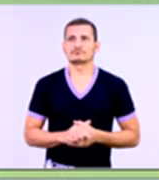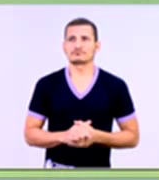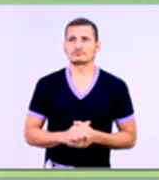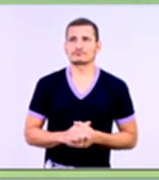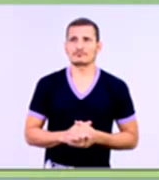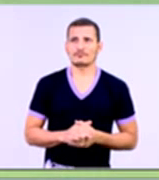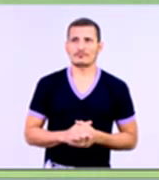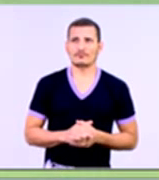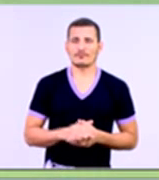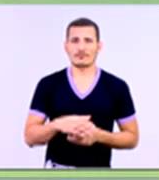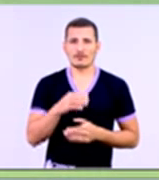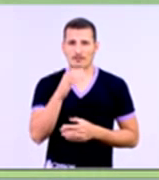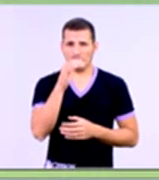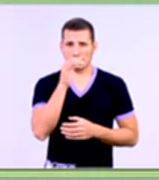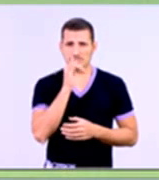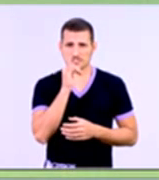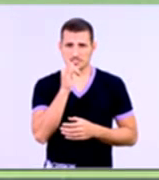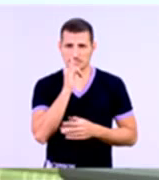de uma linha,